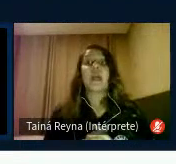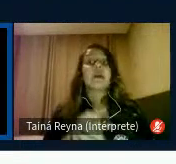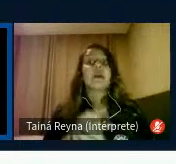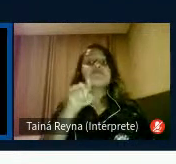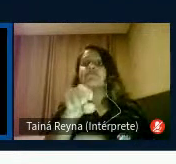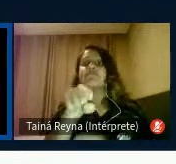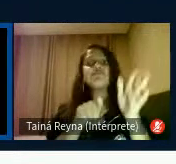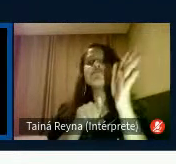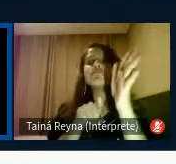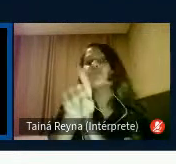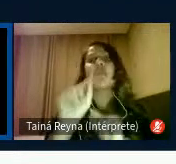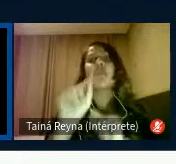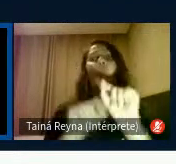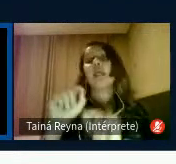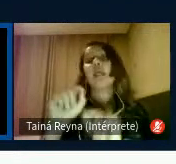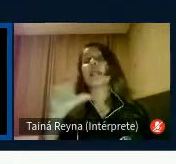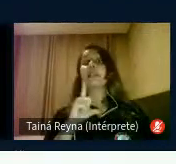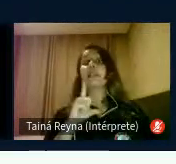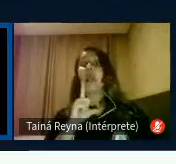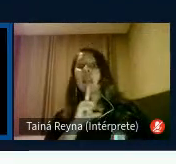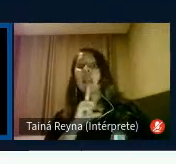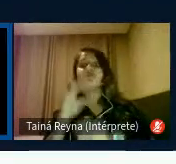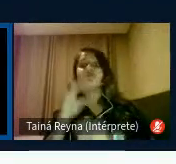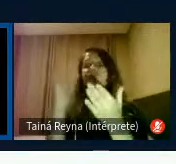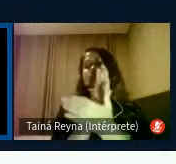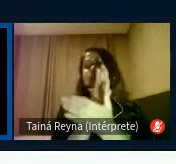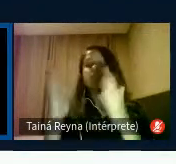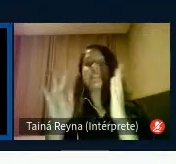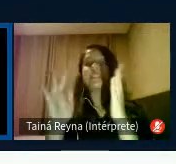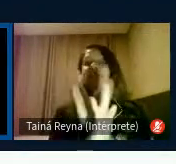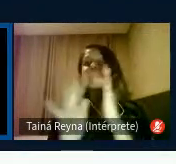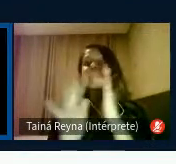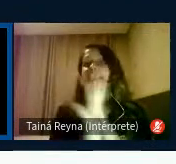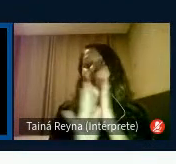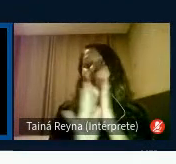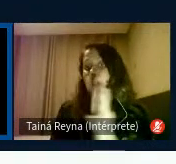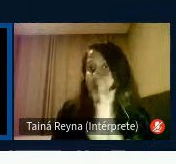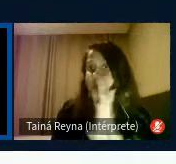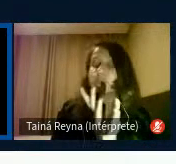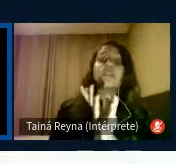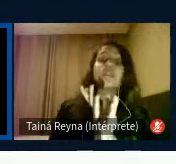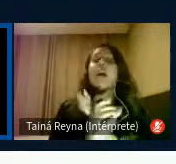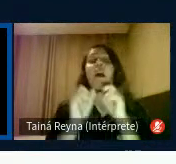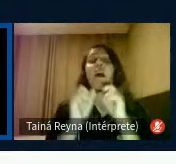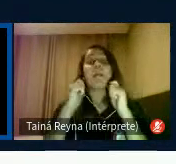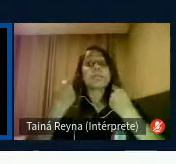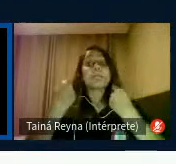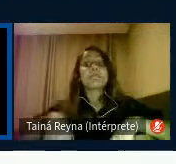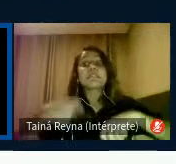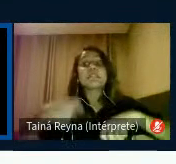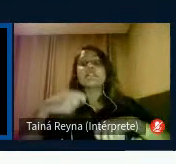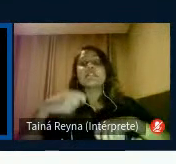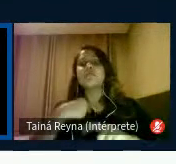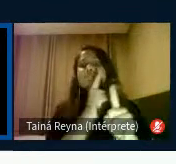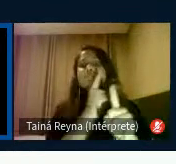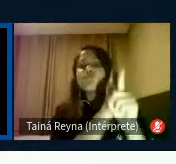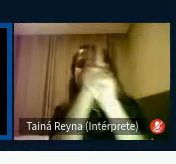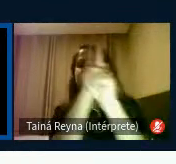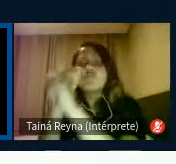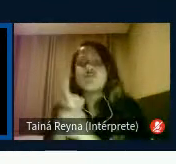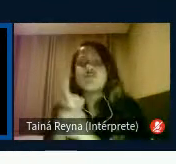ele pede para que você identifique, né? Qual o local dessa cidade no mapa em relação à